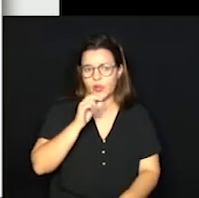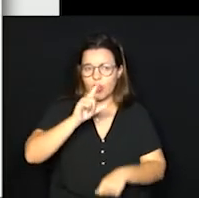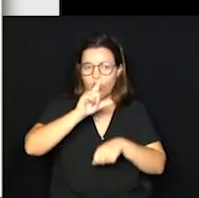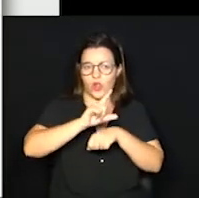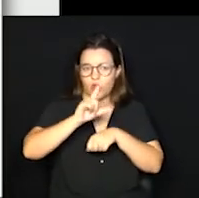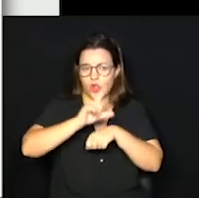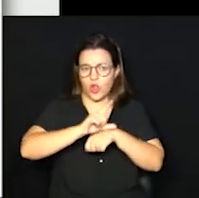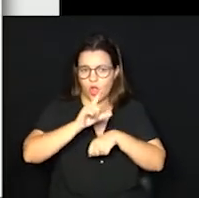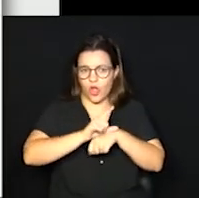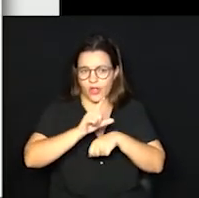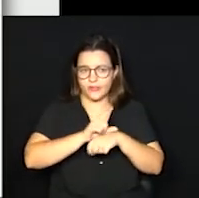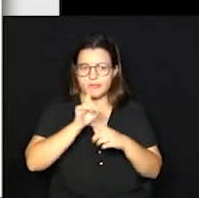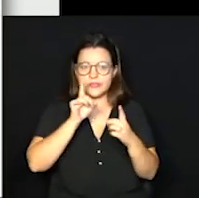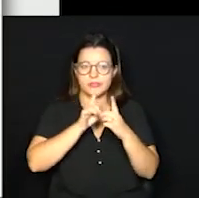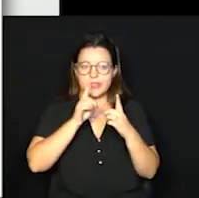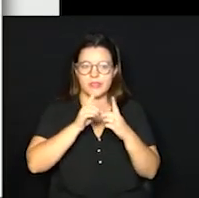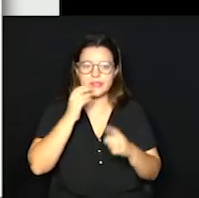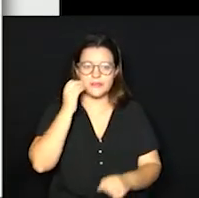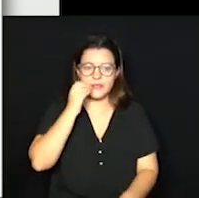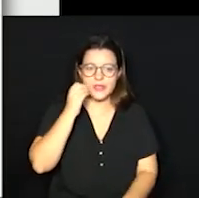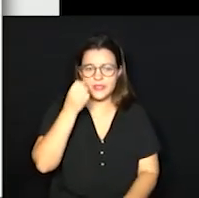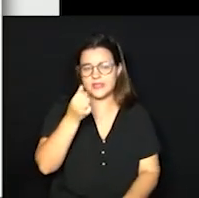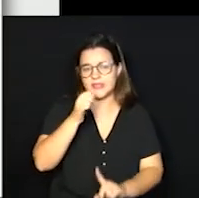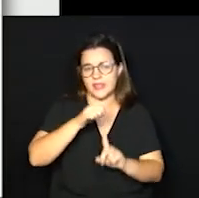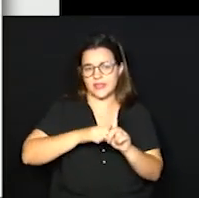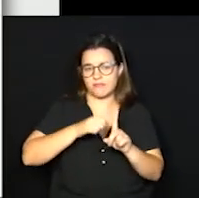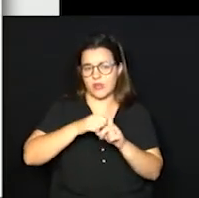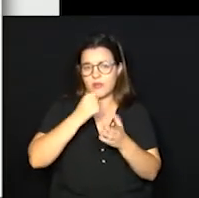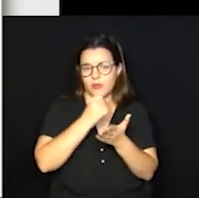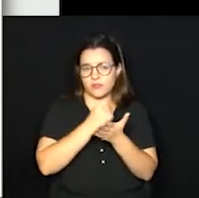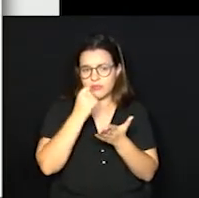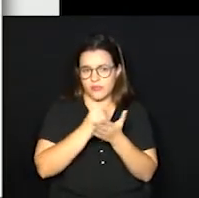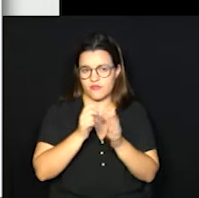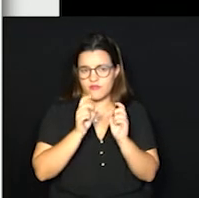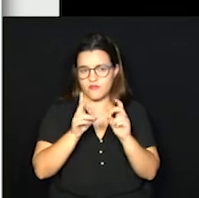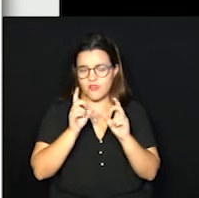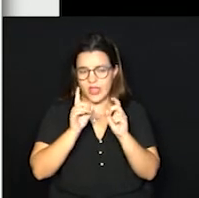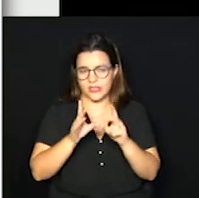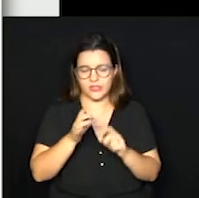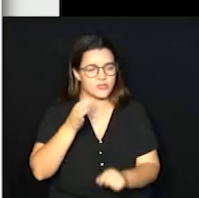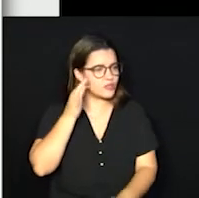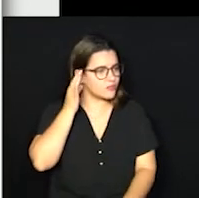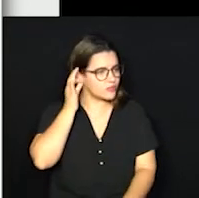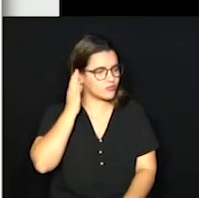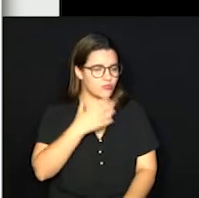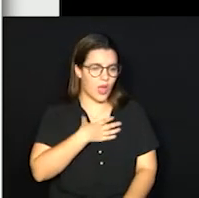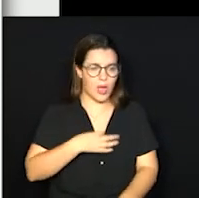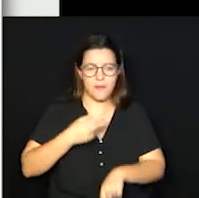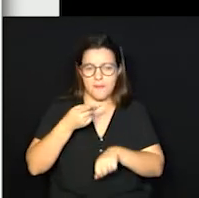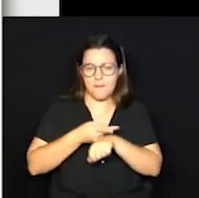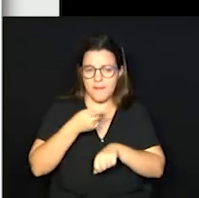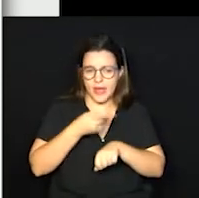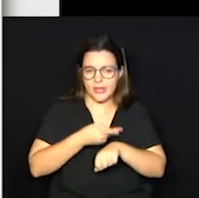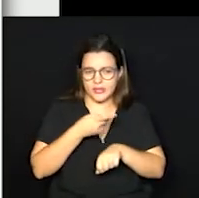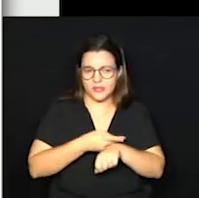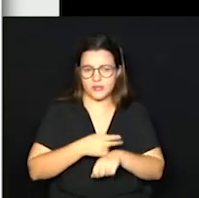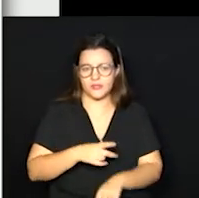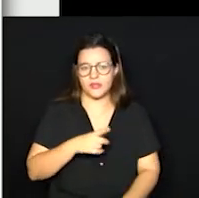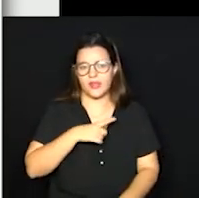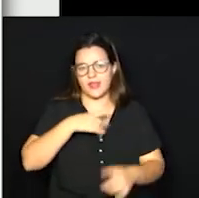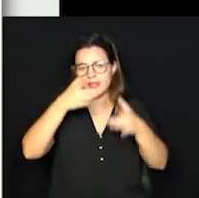atendente de loja, experiência de 6 meses em carteira com vendas de semijoias, pratas e bijuterias. E aí vem